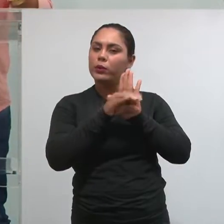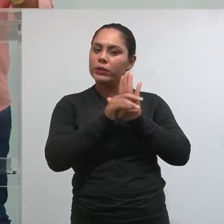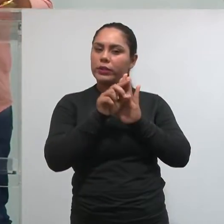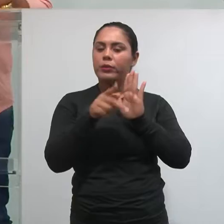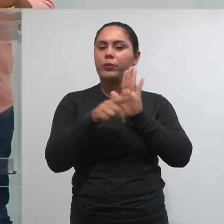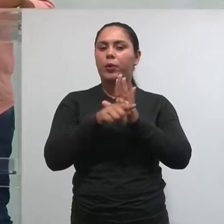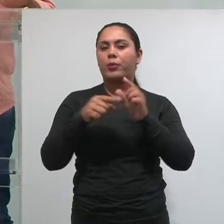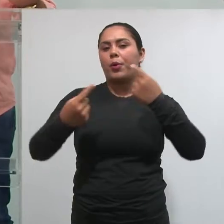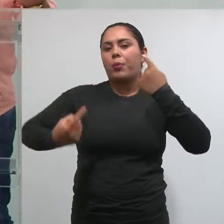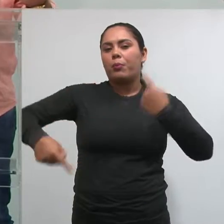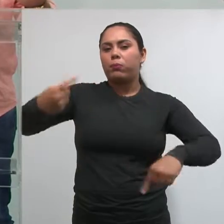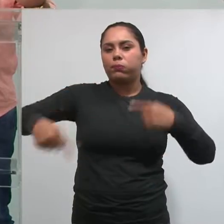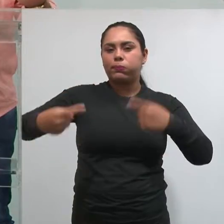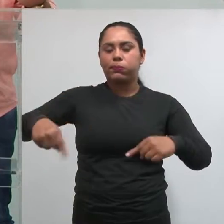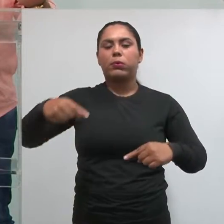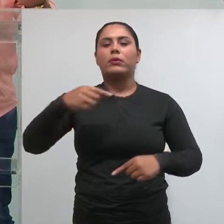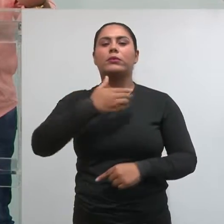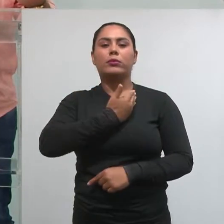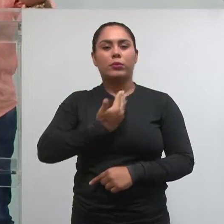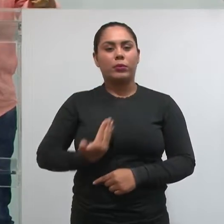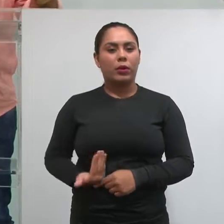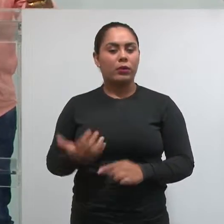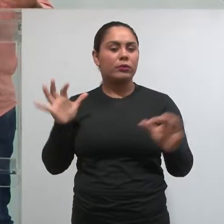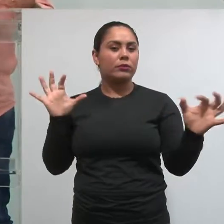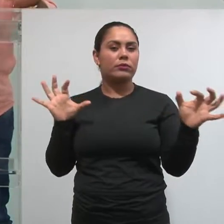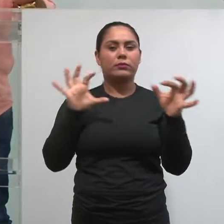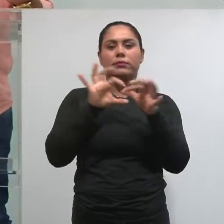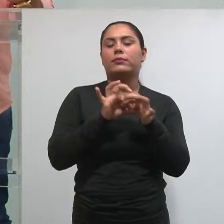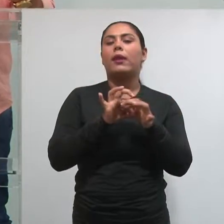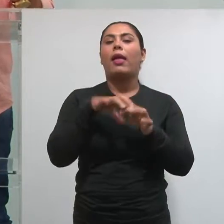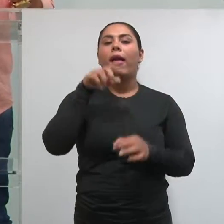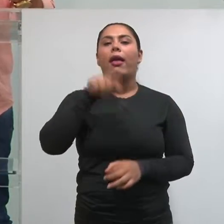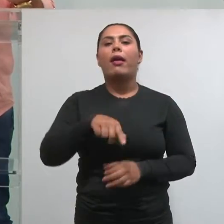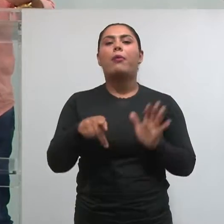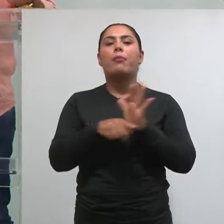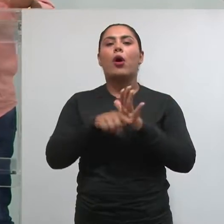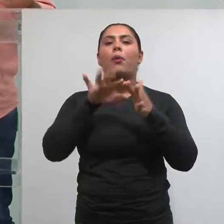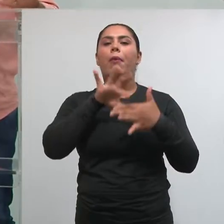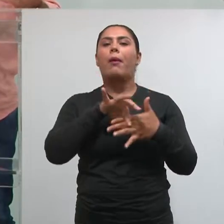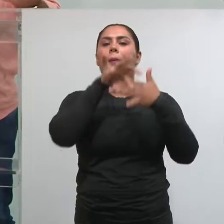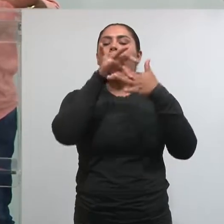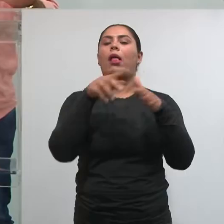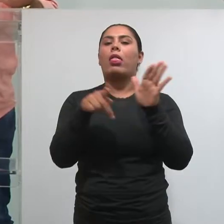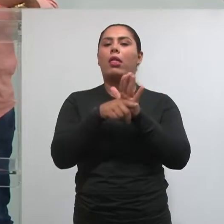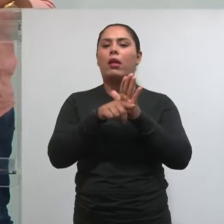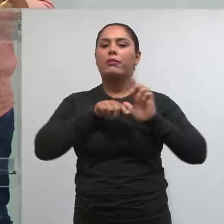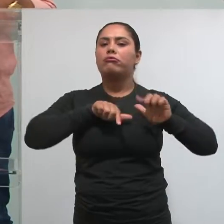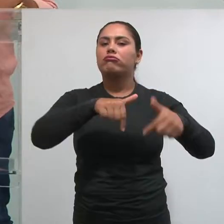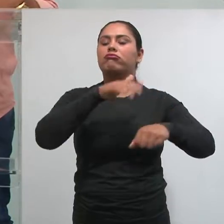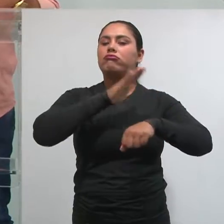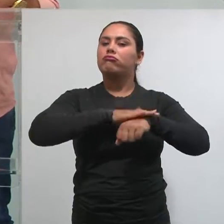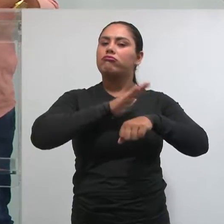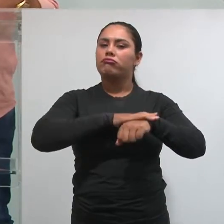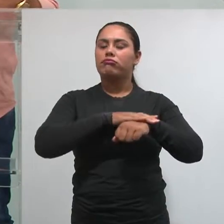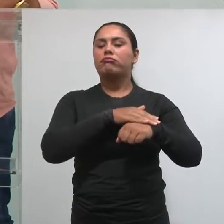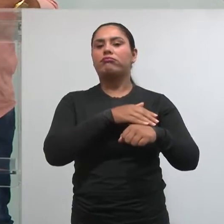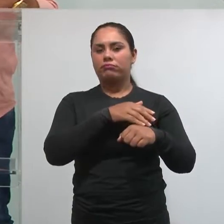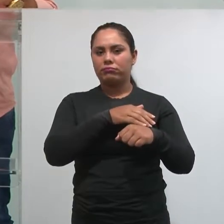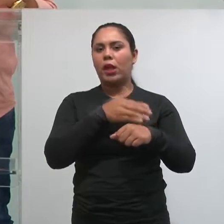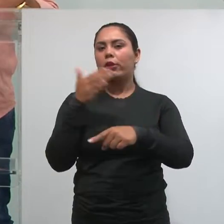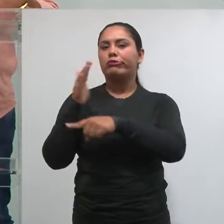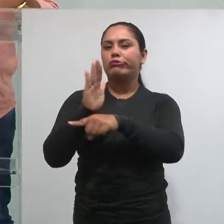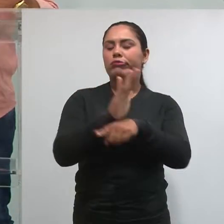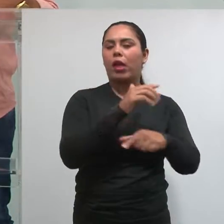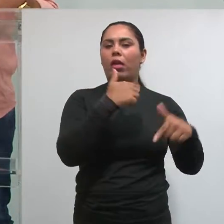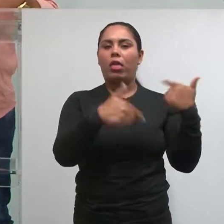política pública ele está justamente relacionado com a ação do governo, né, a ação governamental em prol da sociedade,